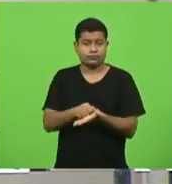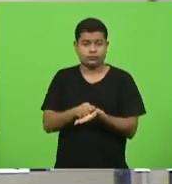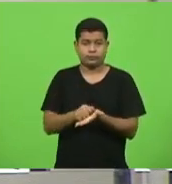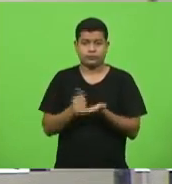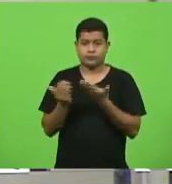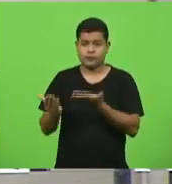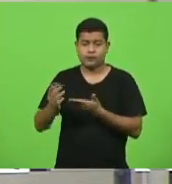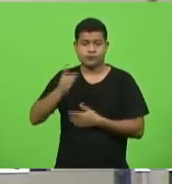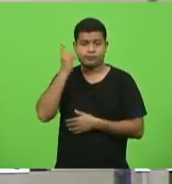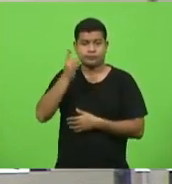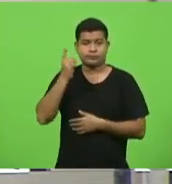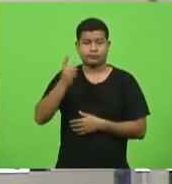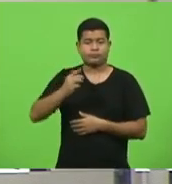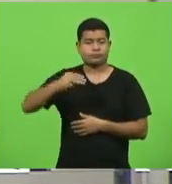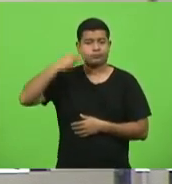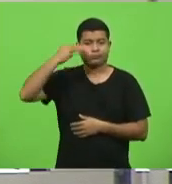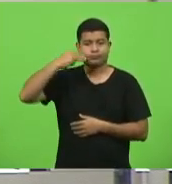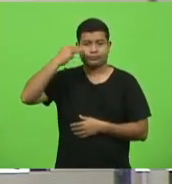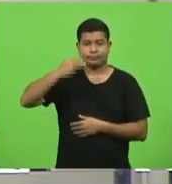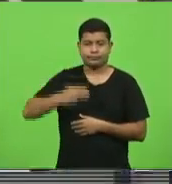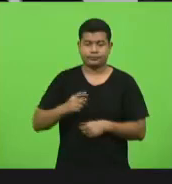Machado, por 10 minutos, deputado.